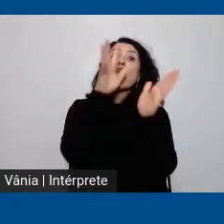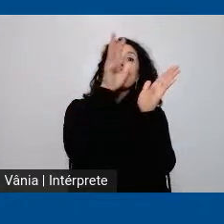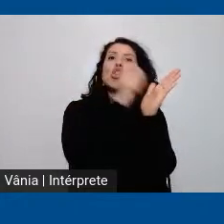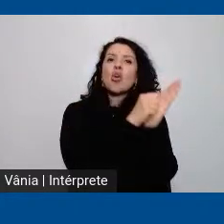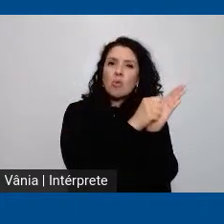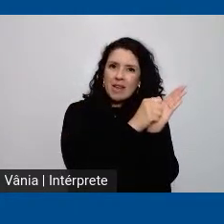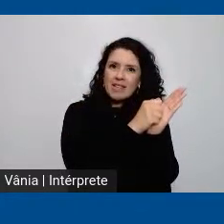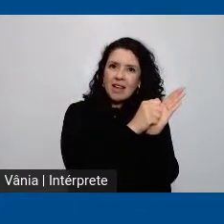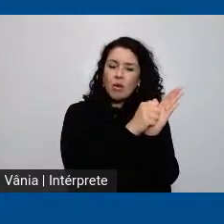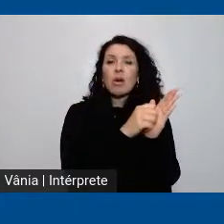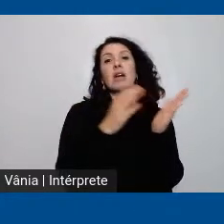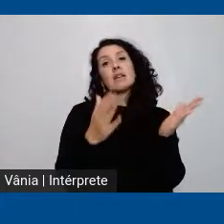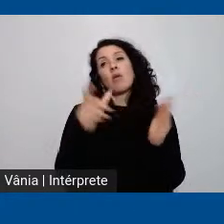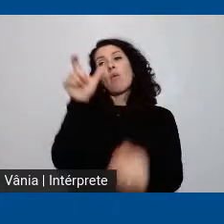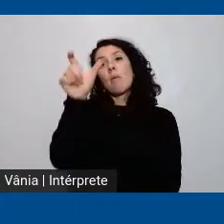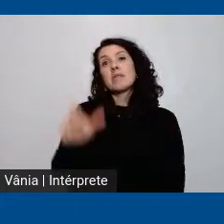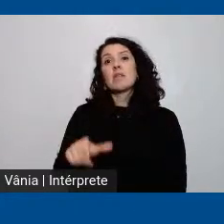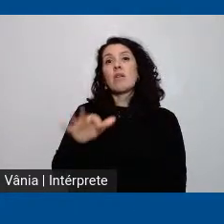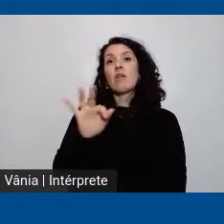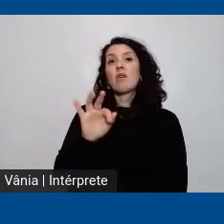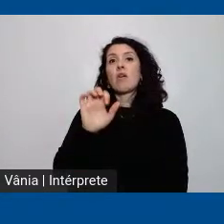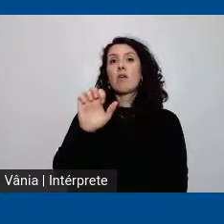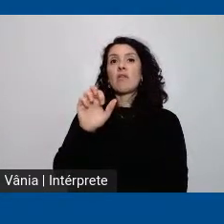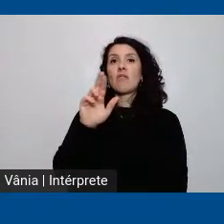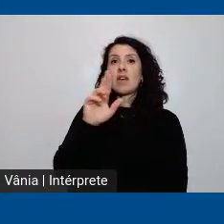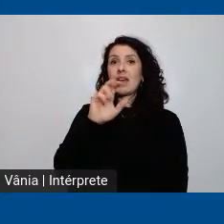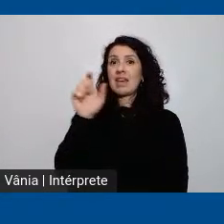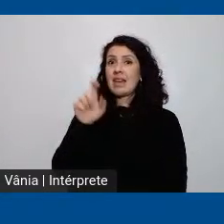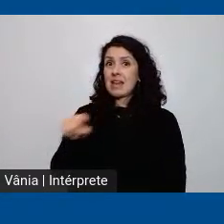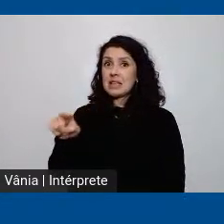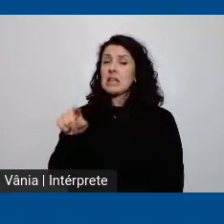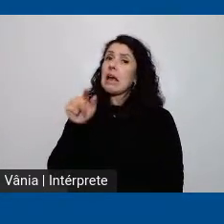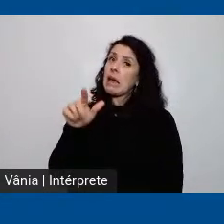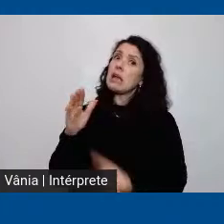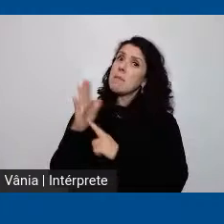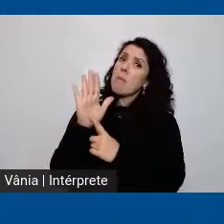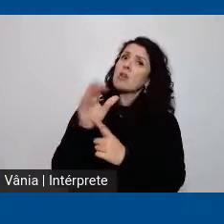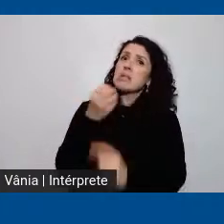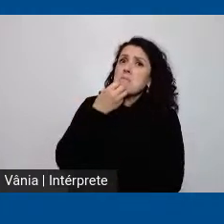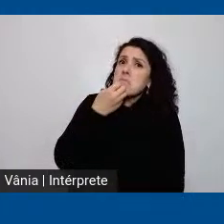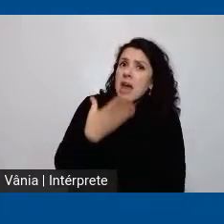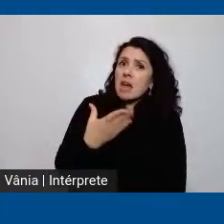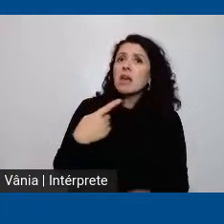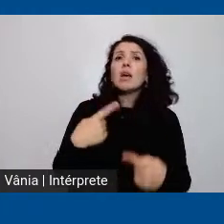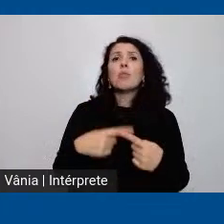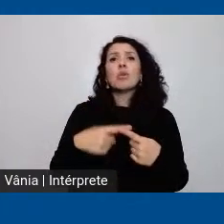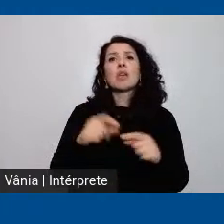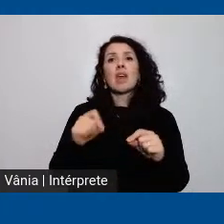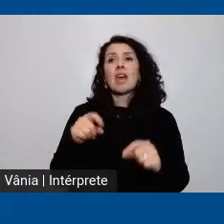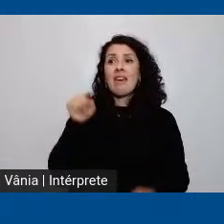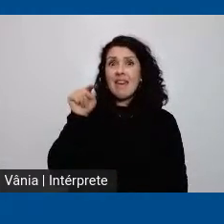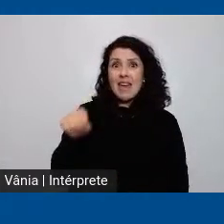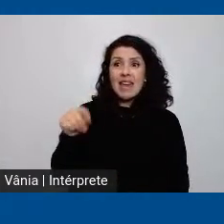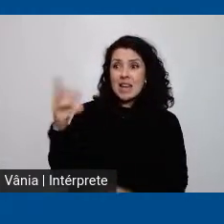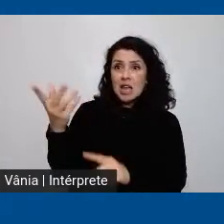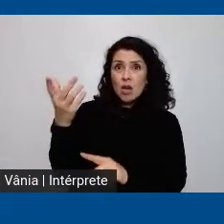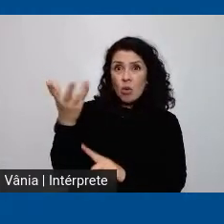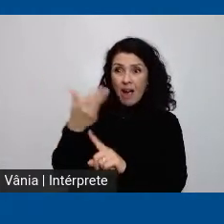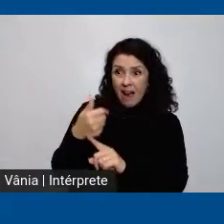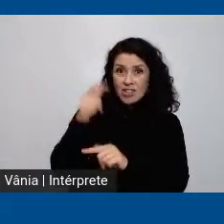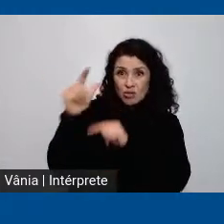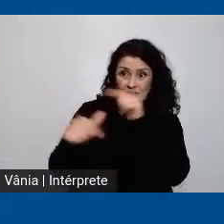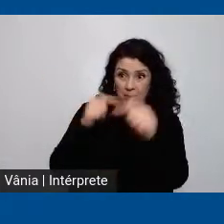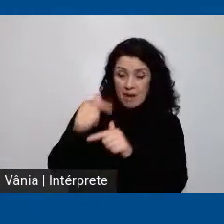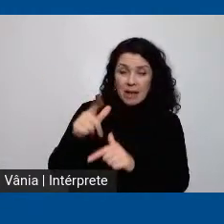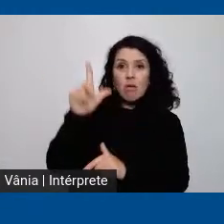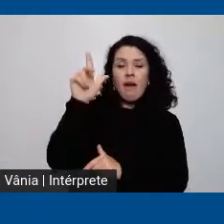Marc Ferréz, eu acho que ele mostra isso muito bem, porque o trabalho dele tem tanto valor documental quanto